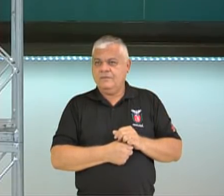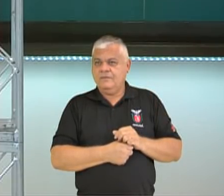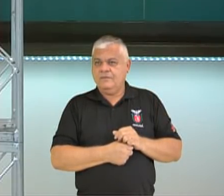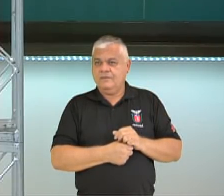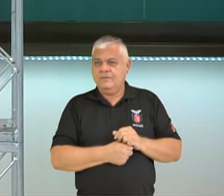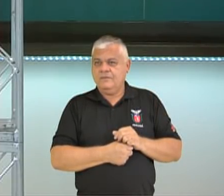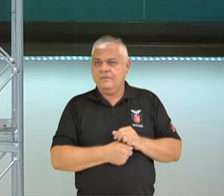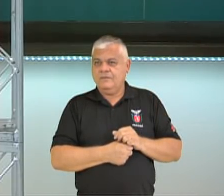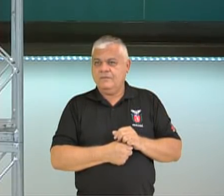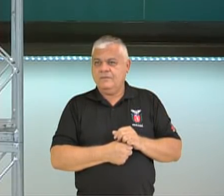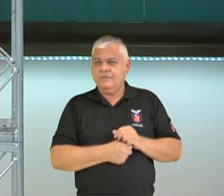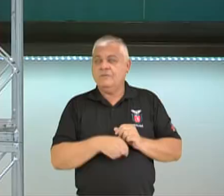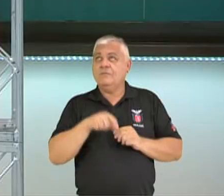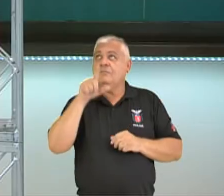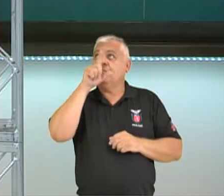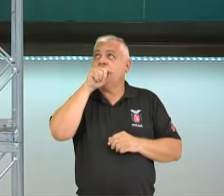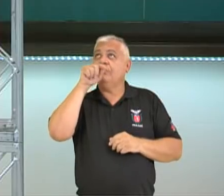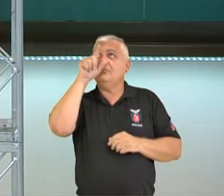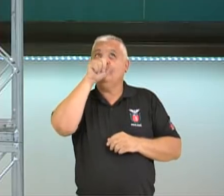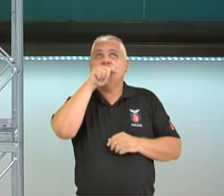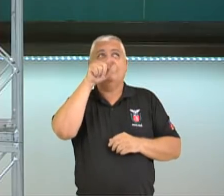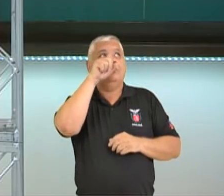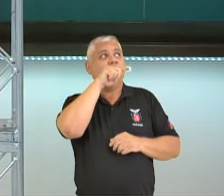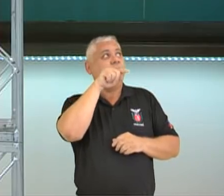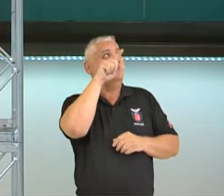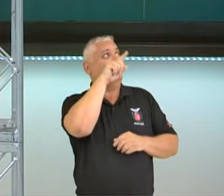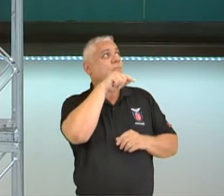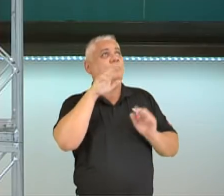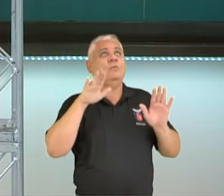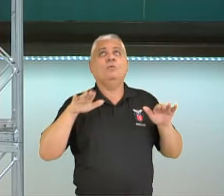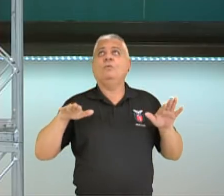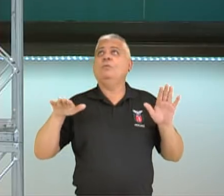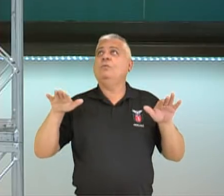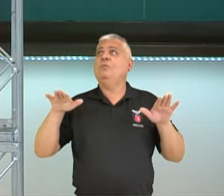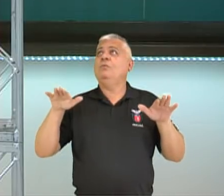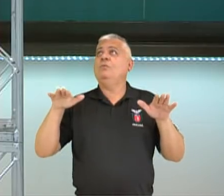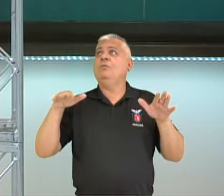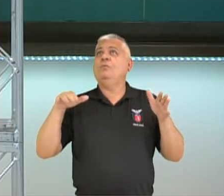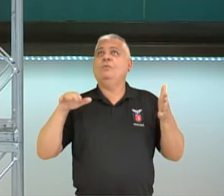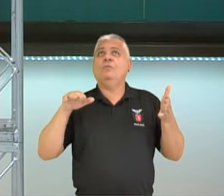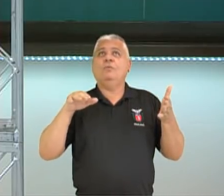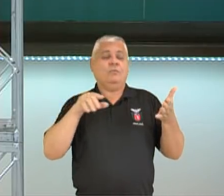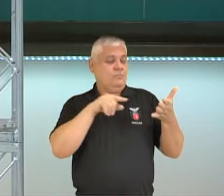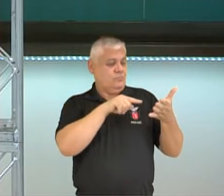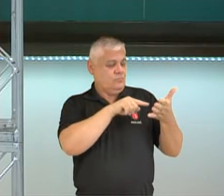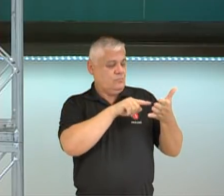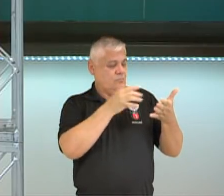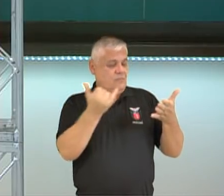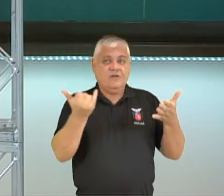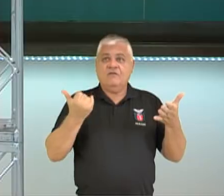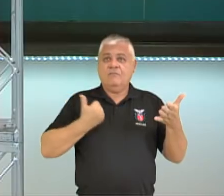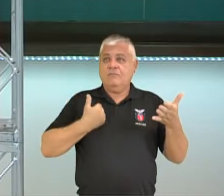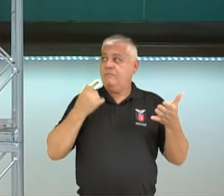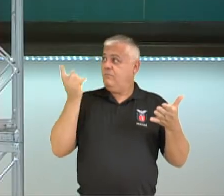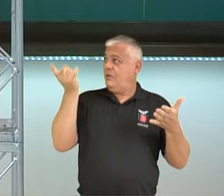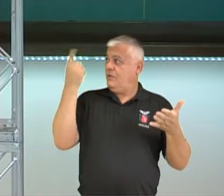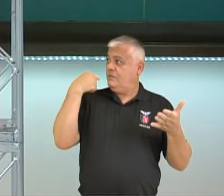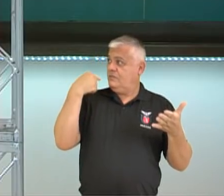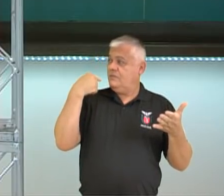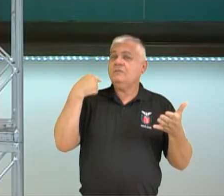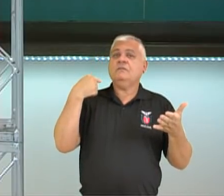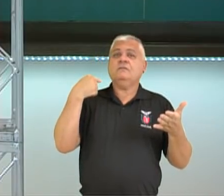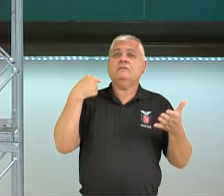e passou um pássaro e disse